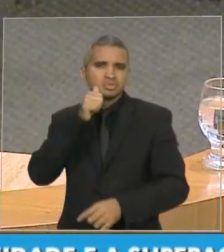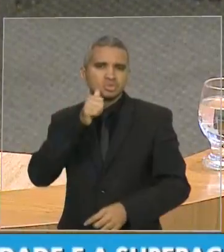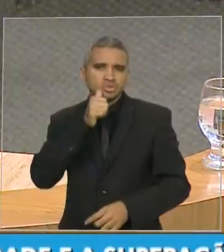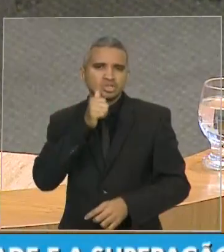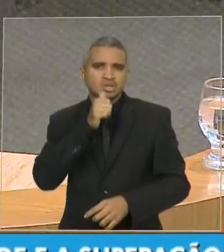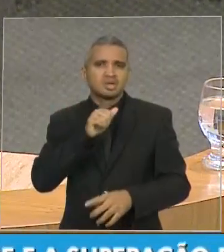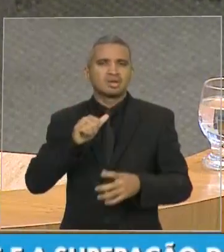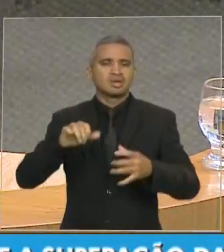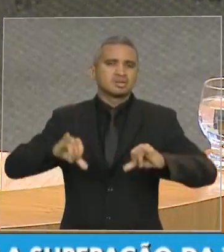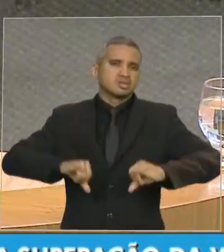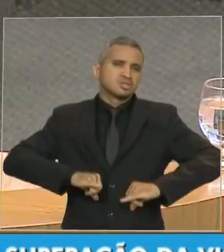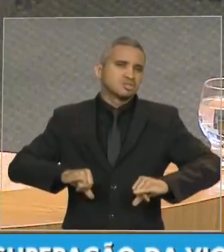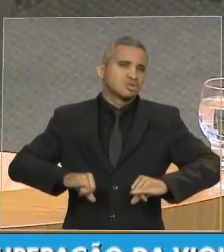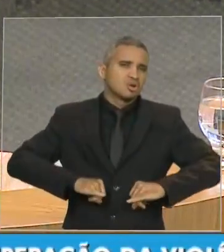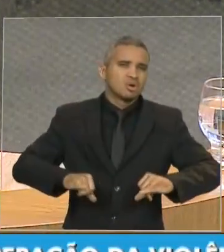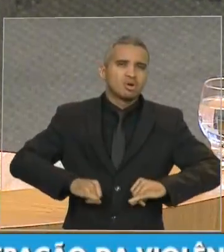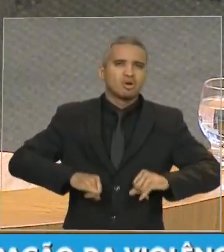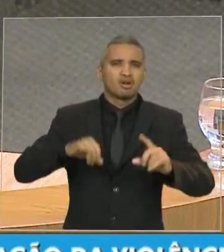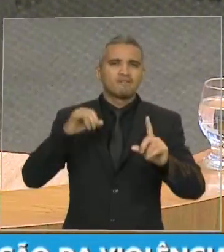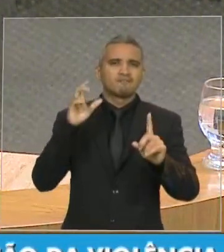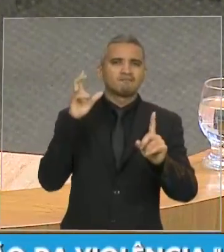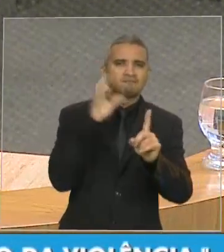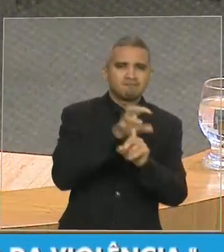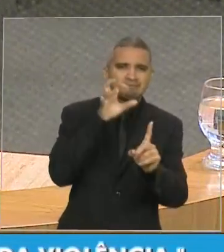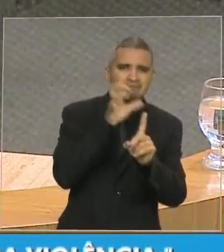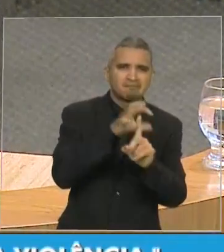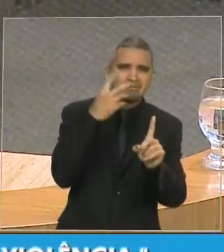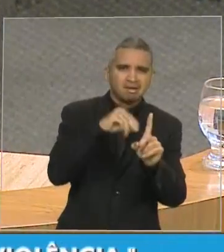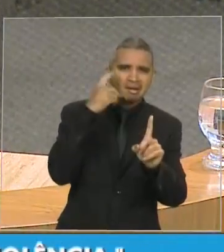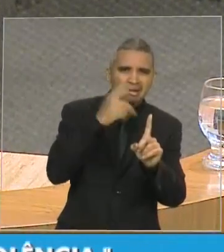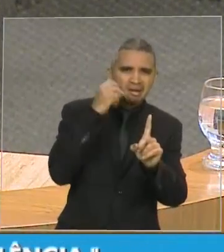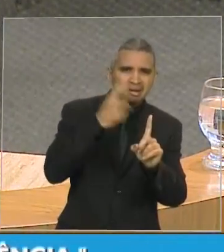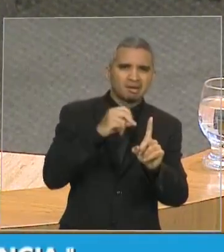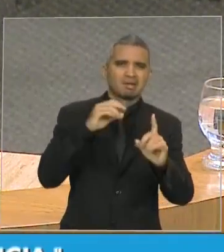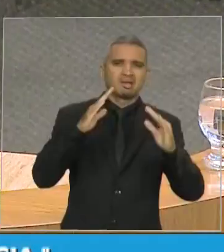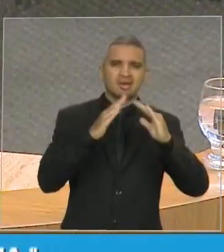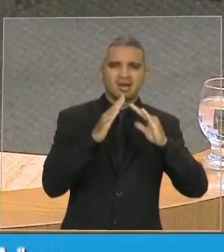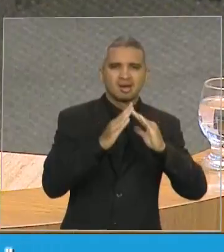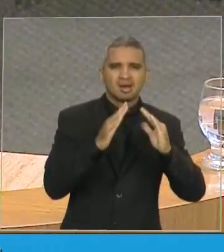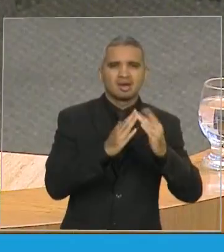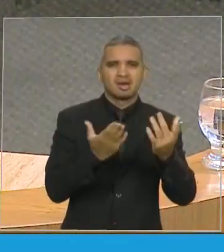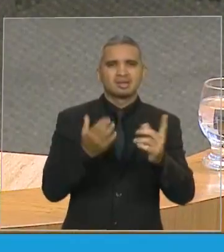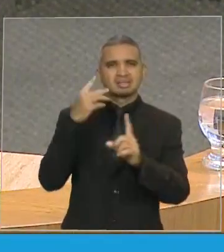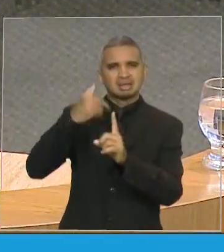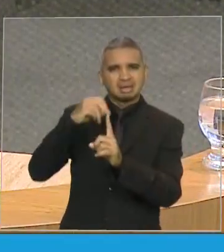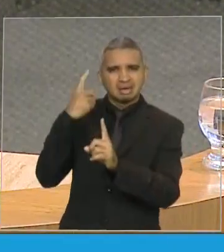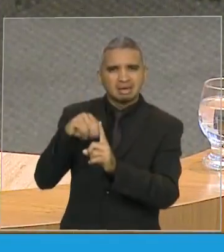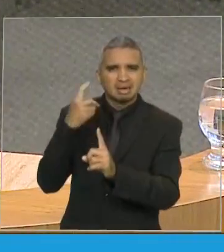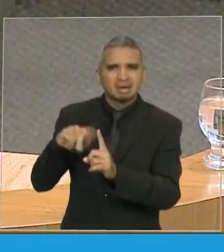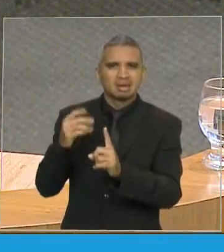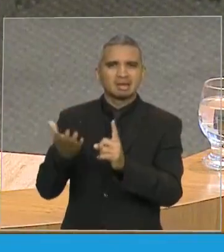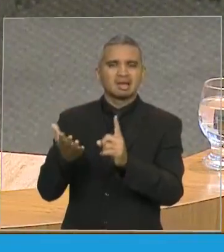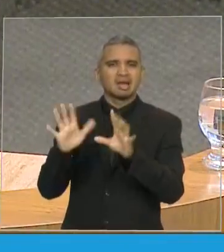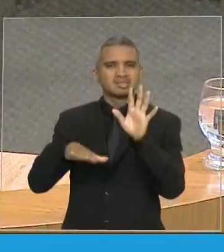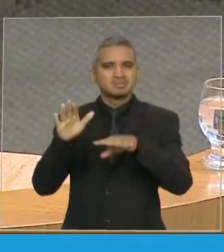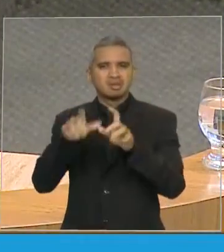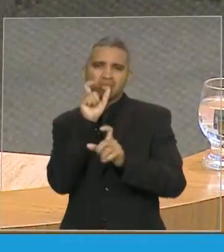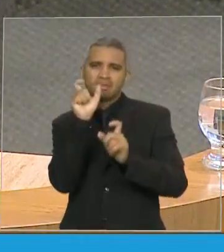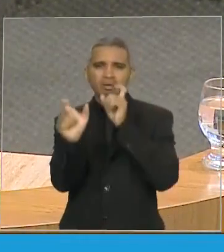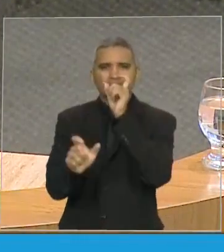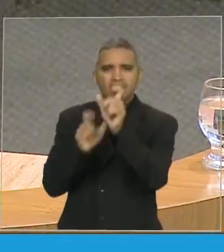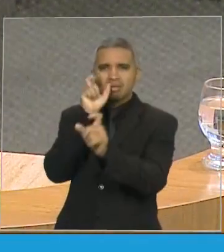são agredidas na sua casa, que são agredidas nas suas falas,